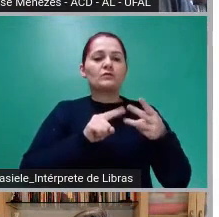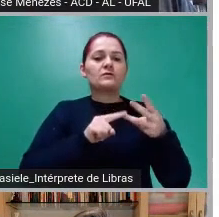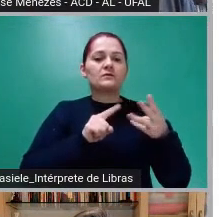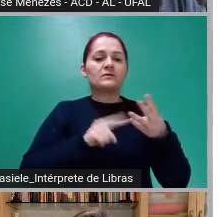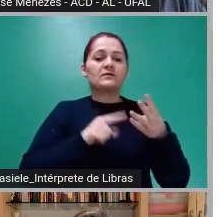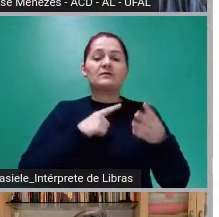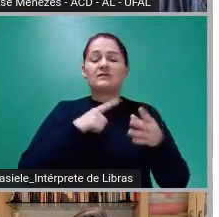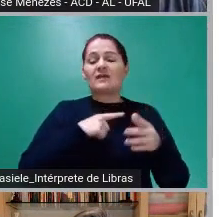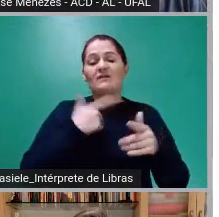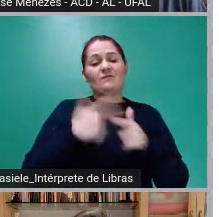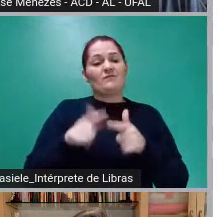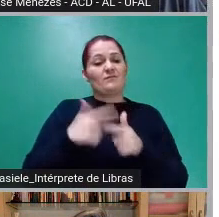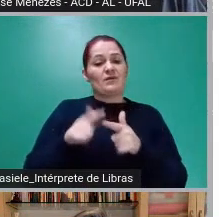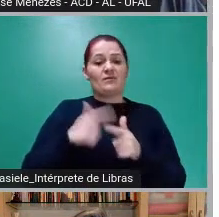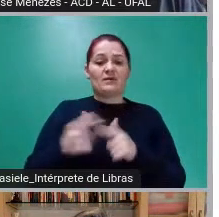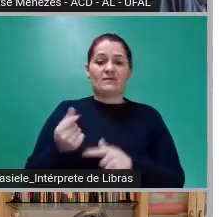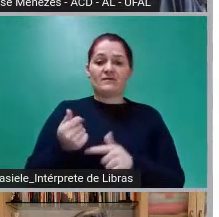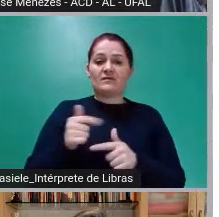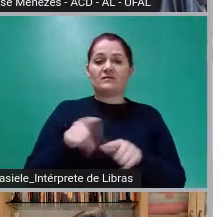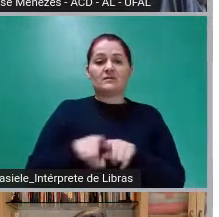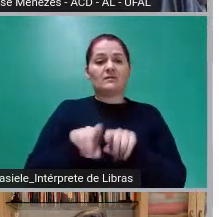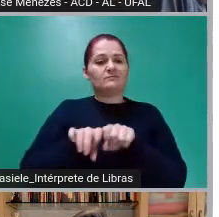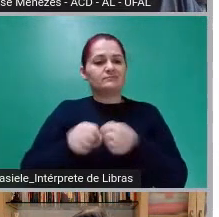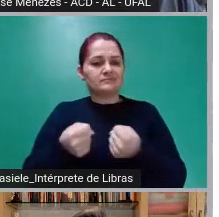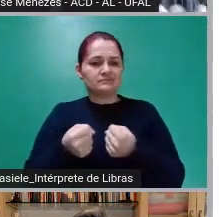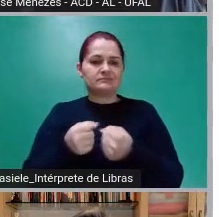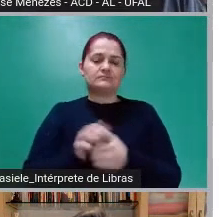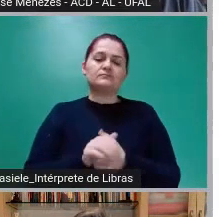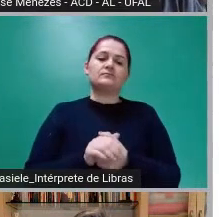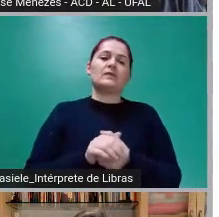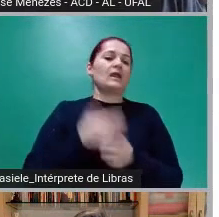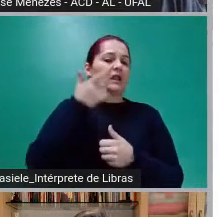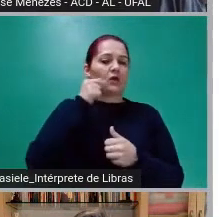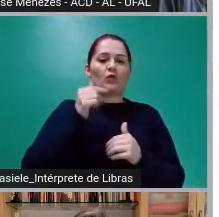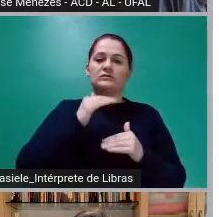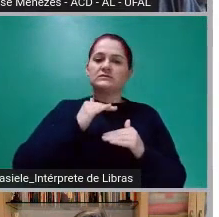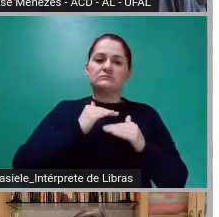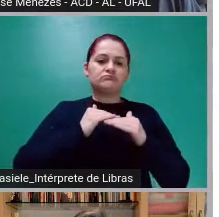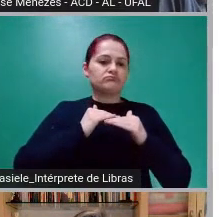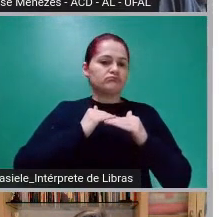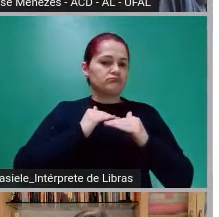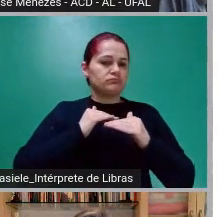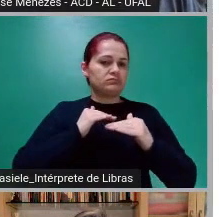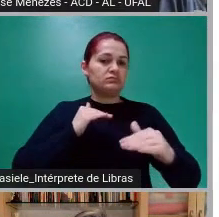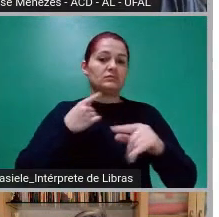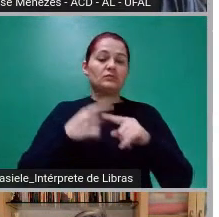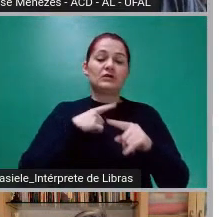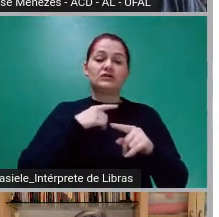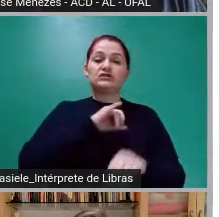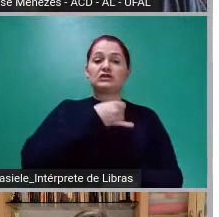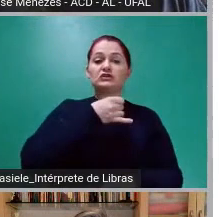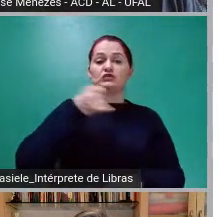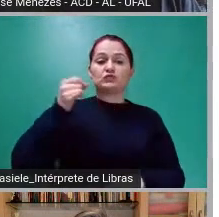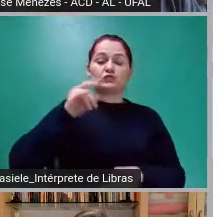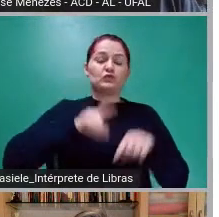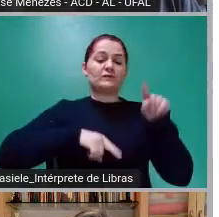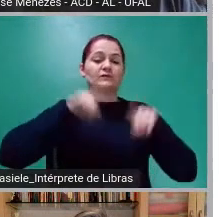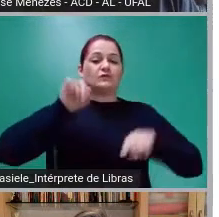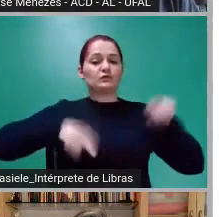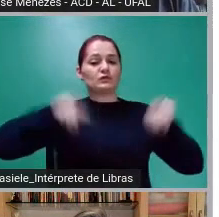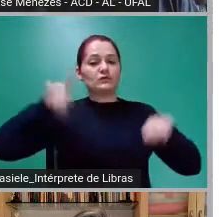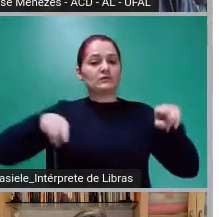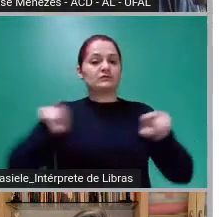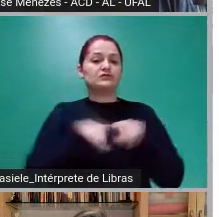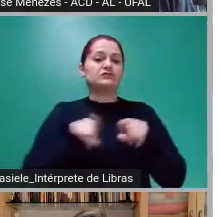estabilização. Nesse processo, o que é que nós saímos dos juros flutuantes e entramos em seguida